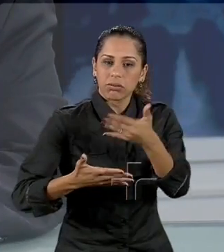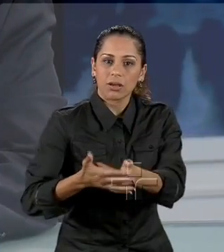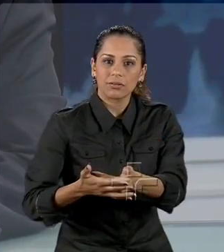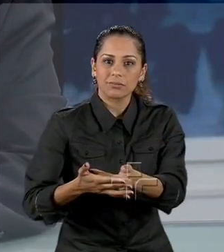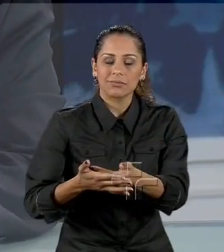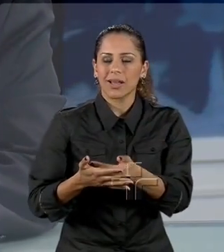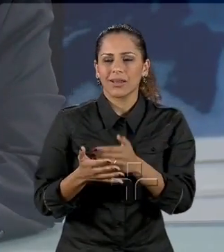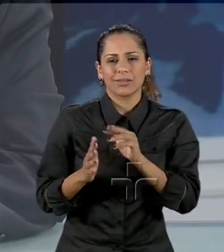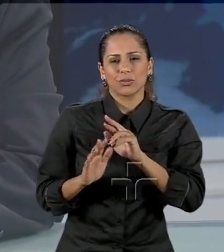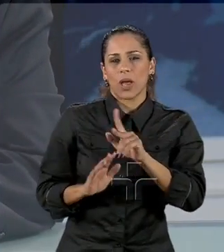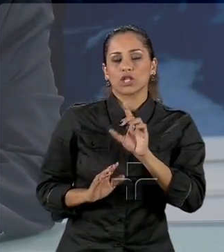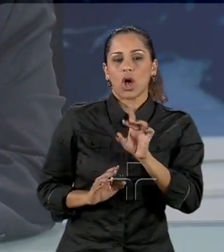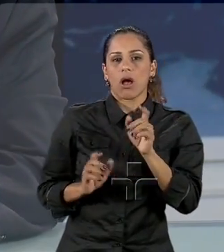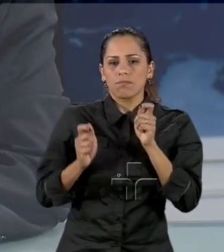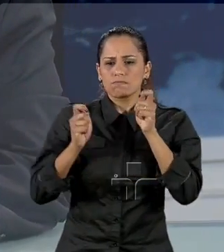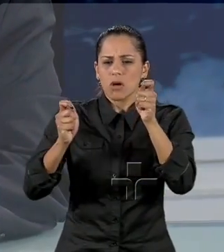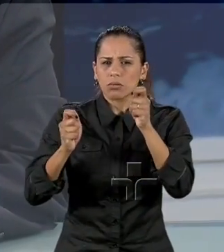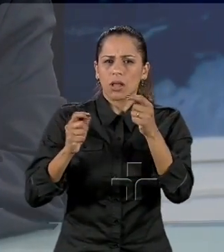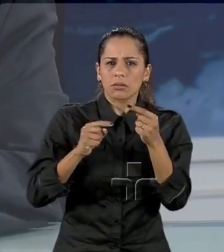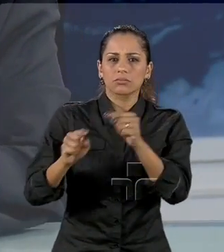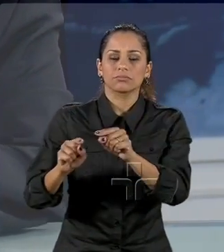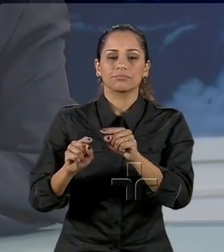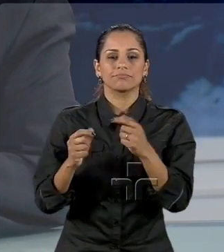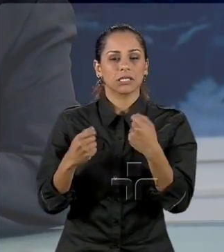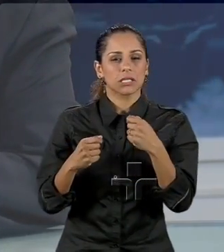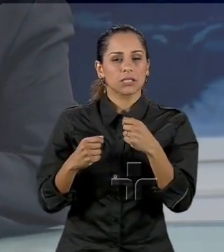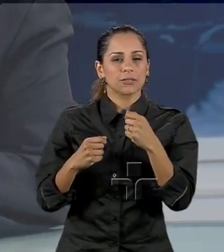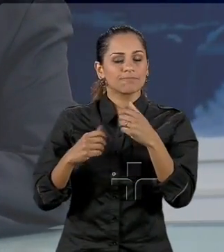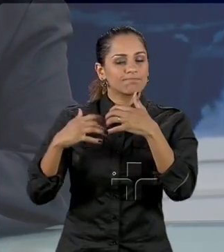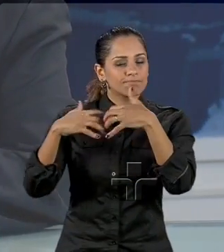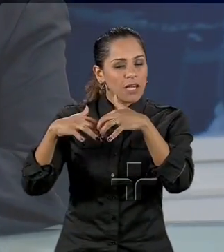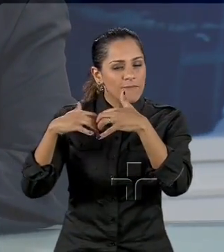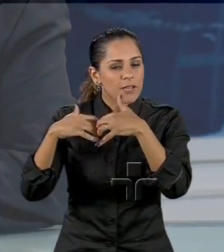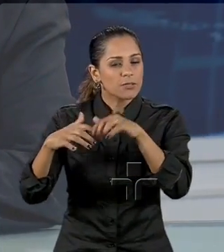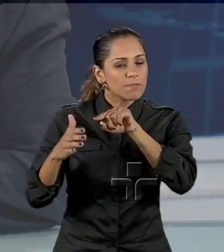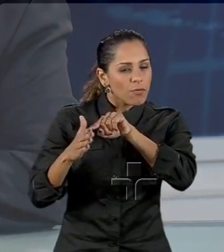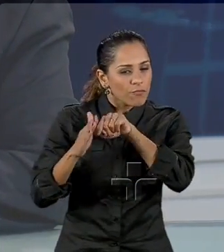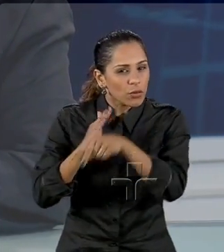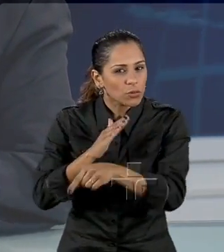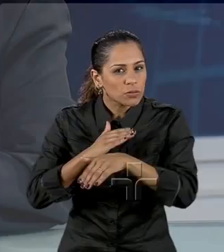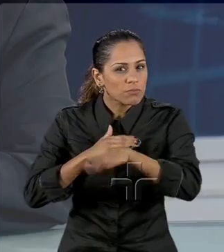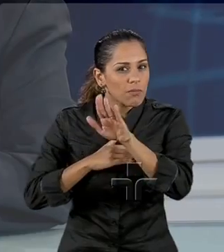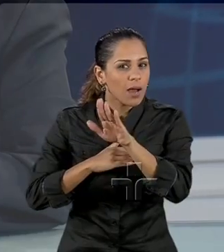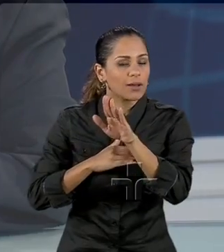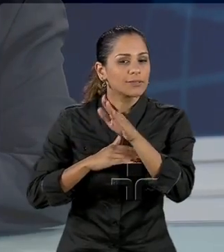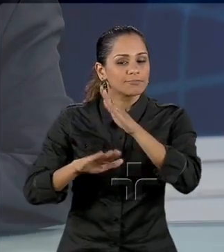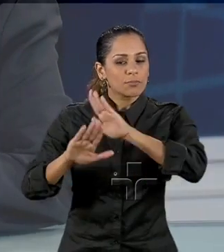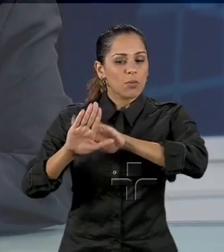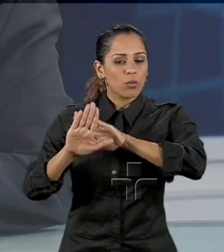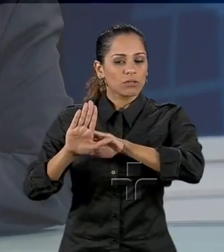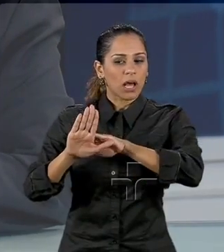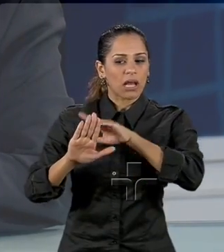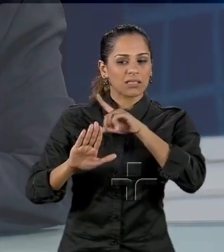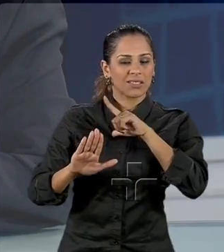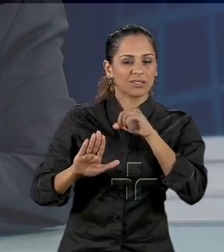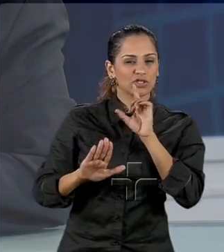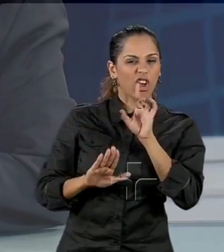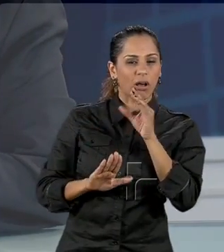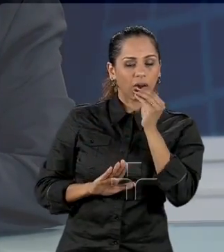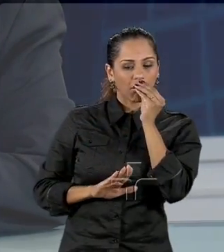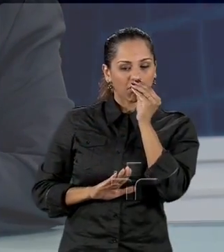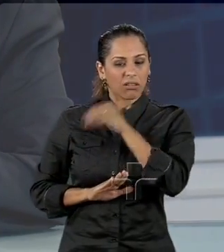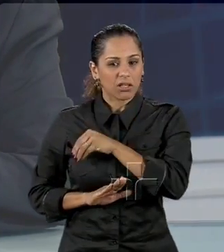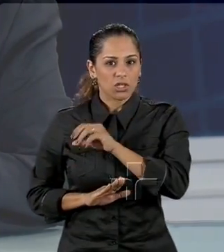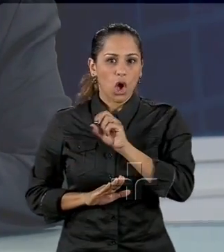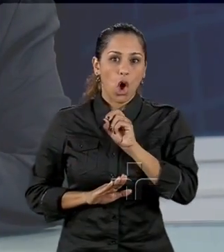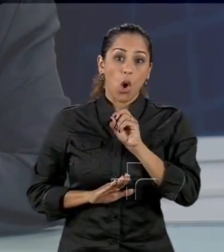que nós temos que lidar mais e refletir mais fundo para não perceber se por trás tem mais uma desistência do que, de fato, né, uma